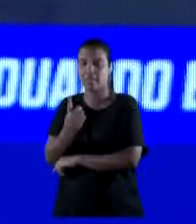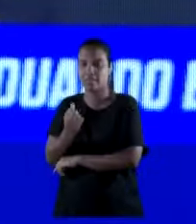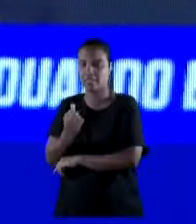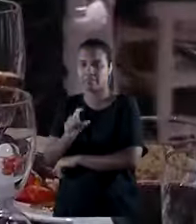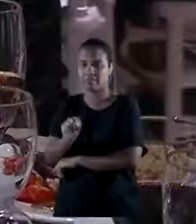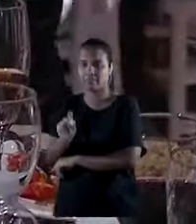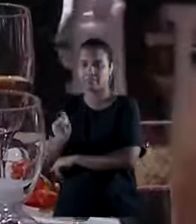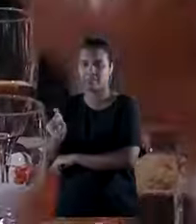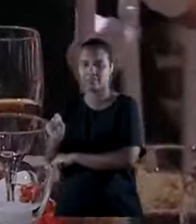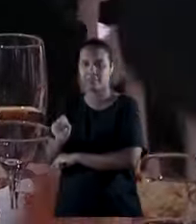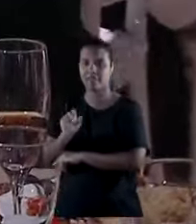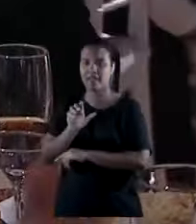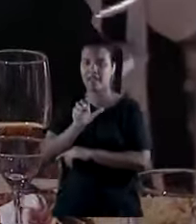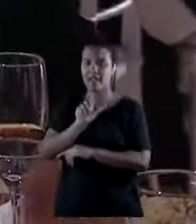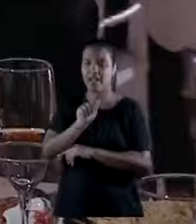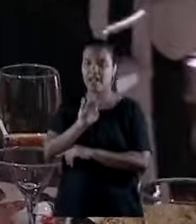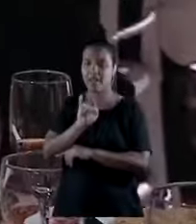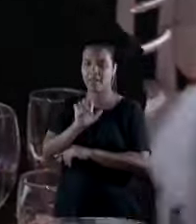Ferreira.